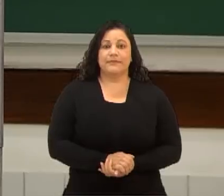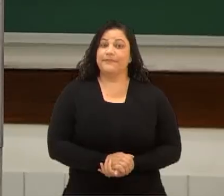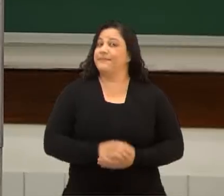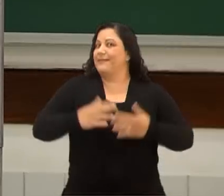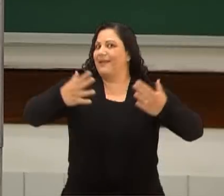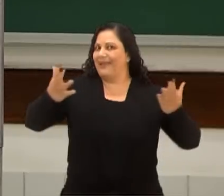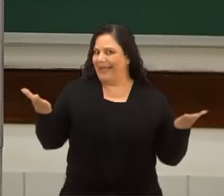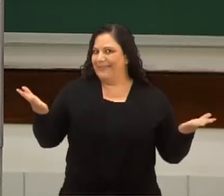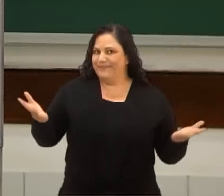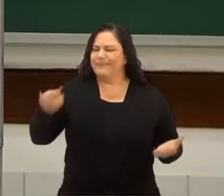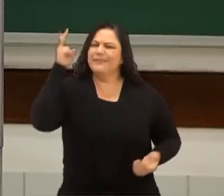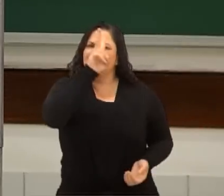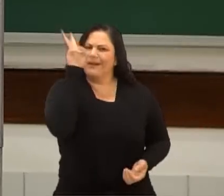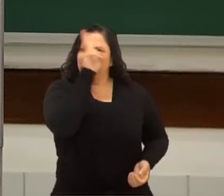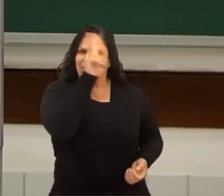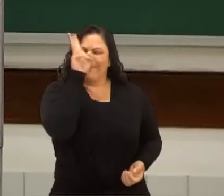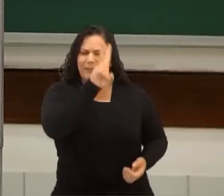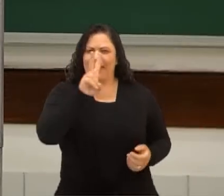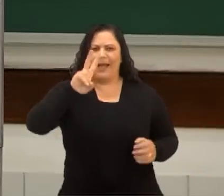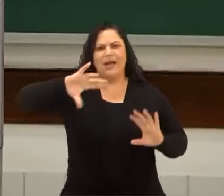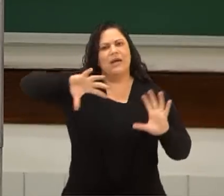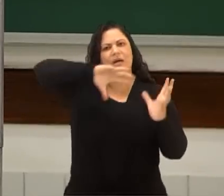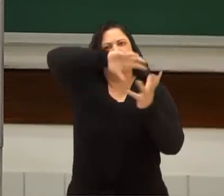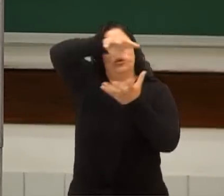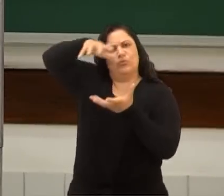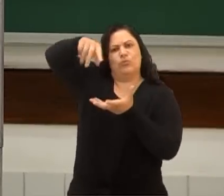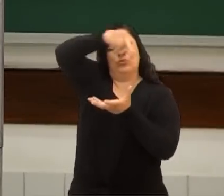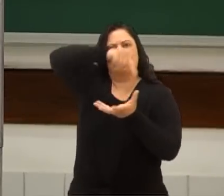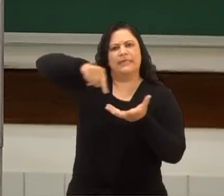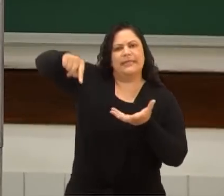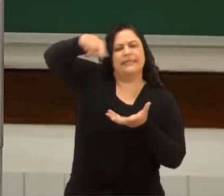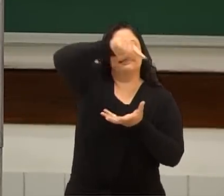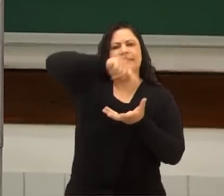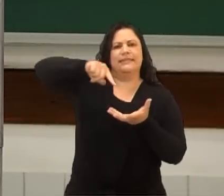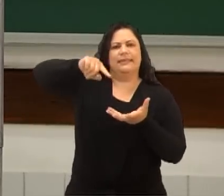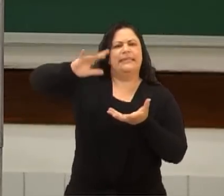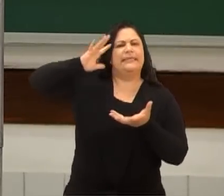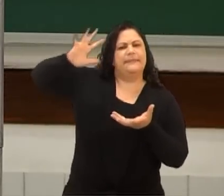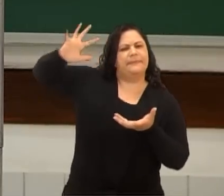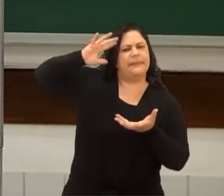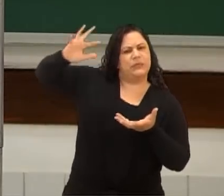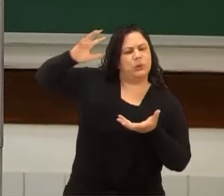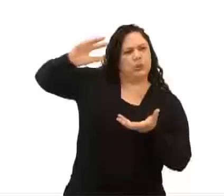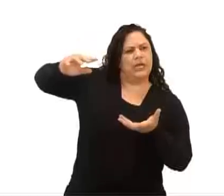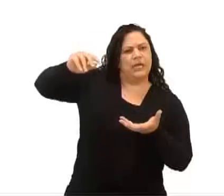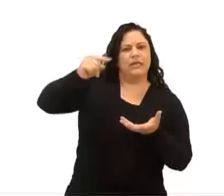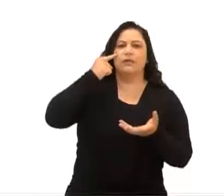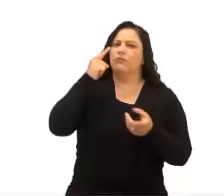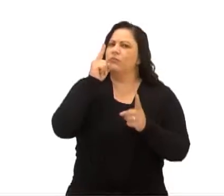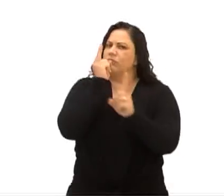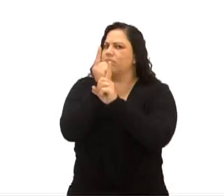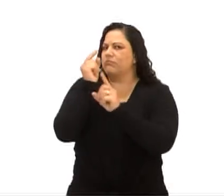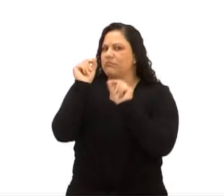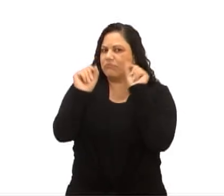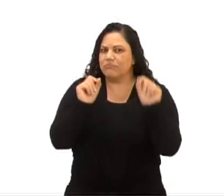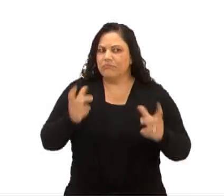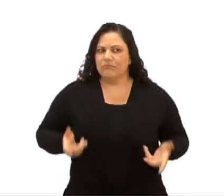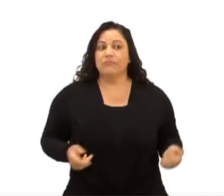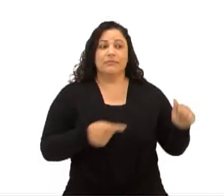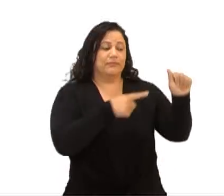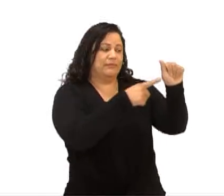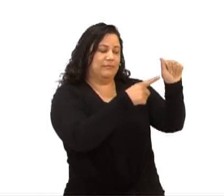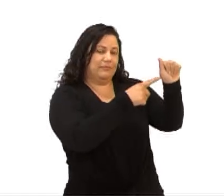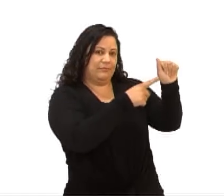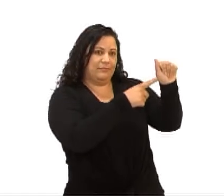E aí, pessoal, relembraram as linhas imaginárias? Facinho, né? Vamos lá conferir? Olha só, a letra